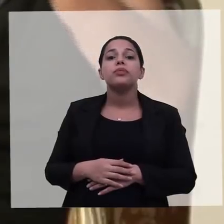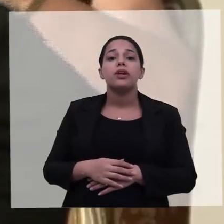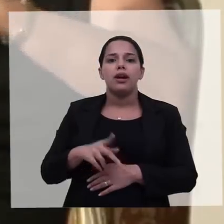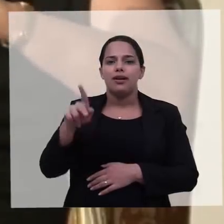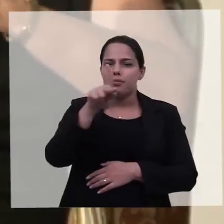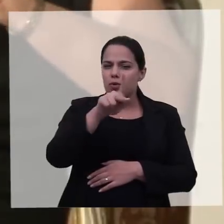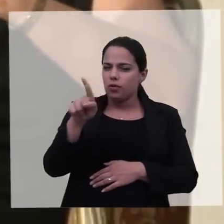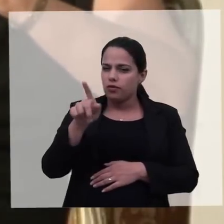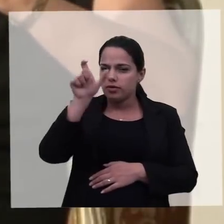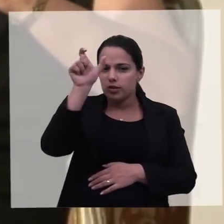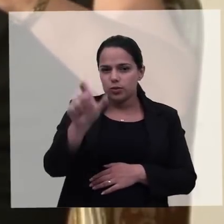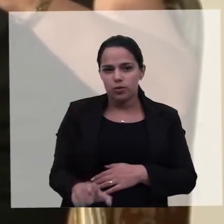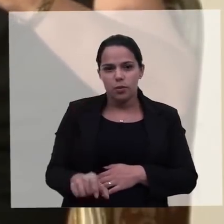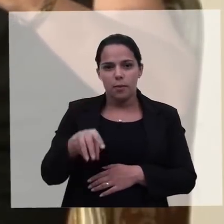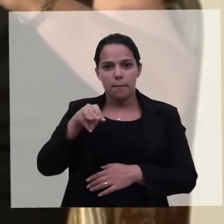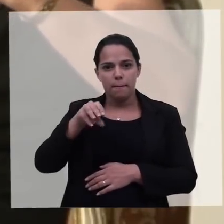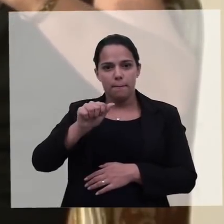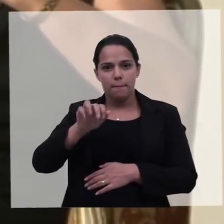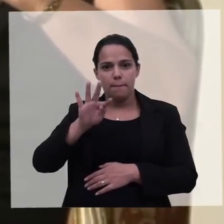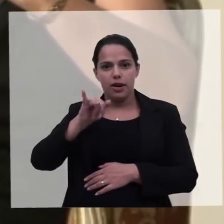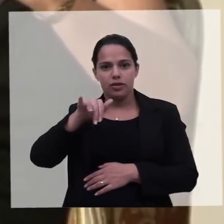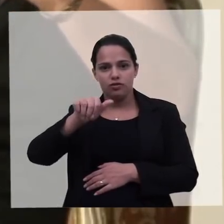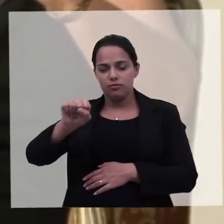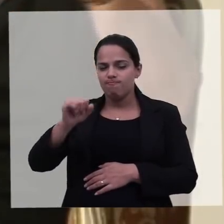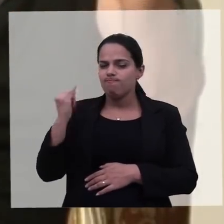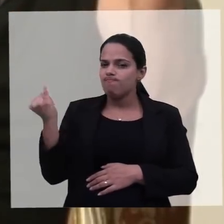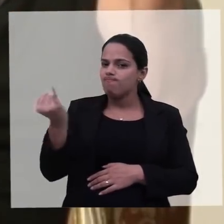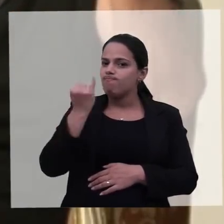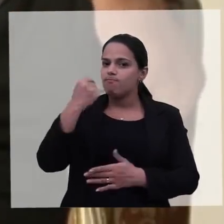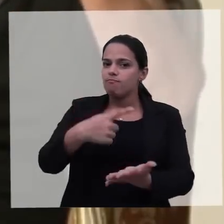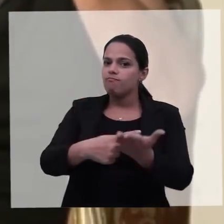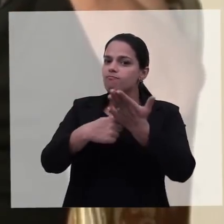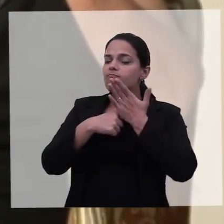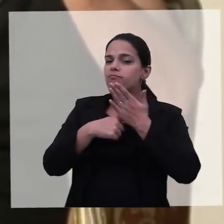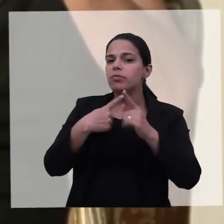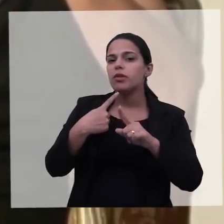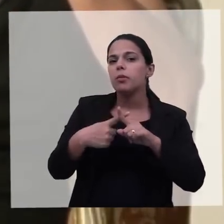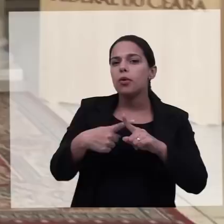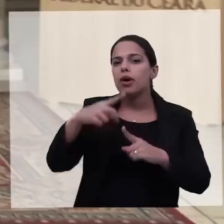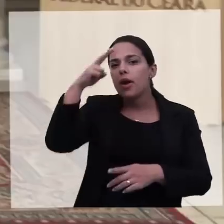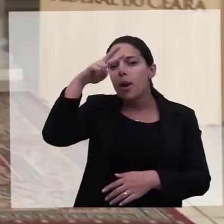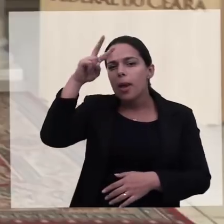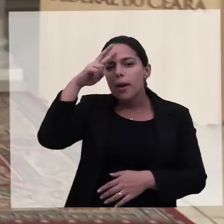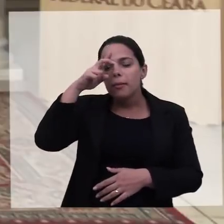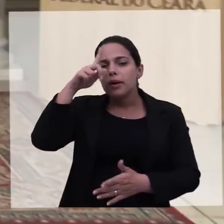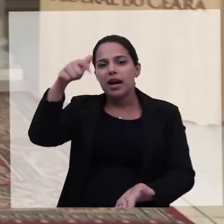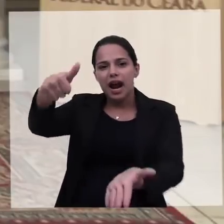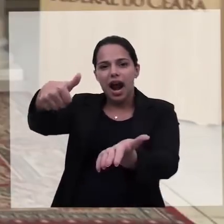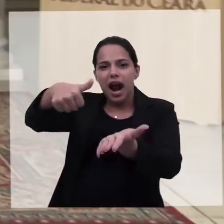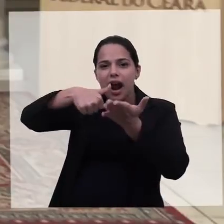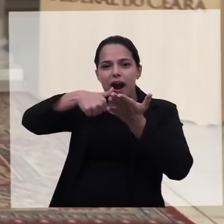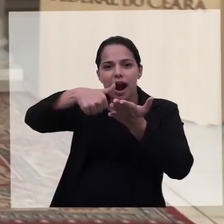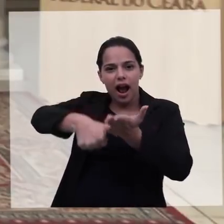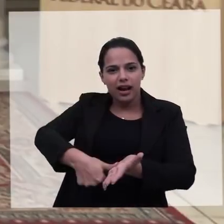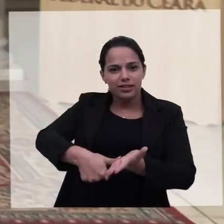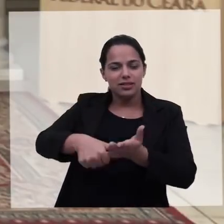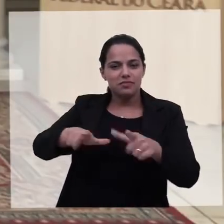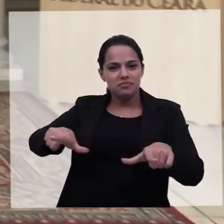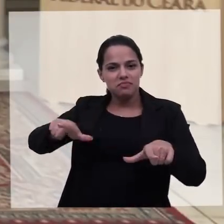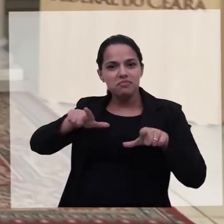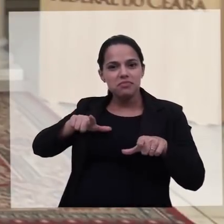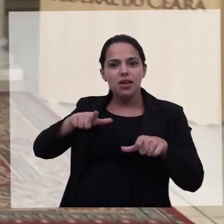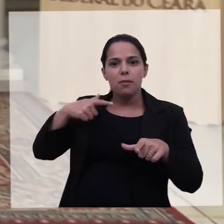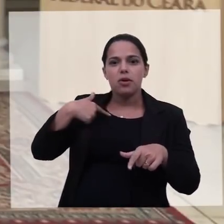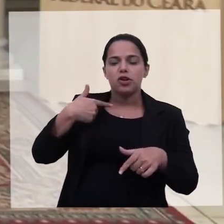o professor Matias foi muito importante na minha vida. E a Embrapa me deu 2 dias para eu, ainda era no tempo do telegrama,